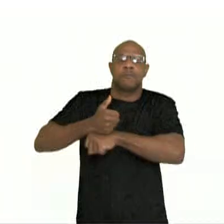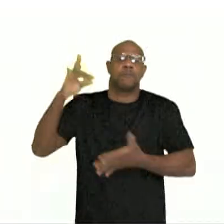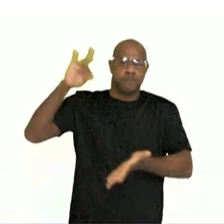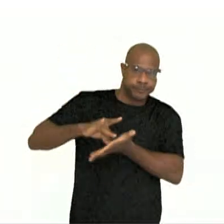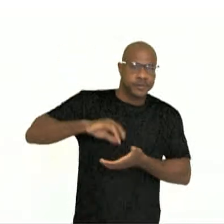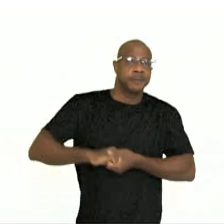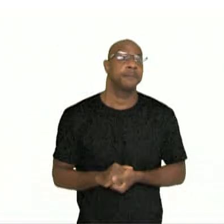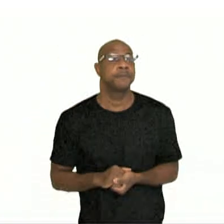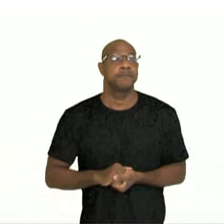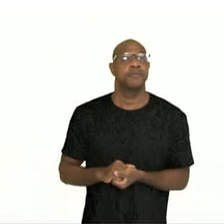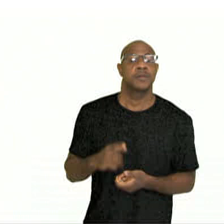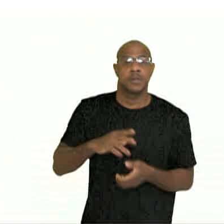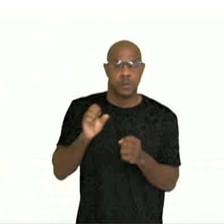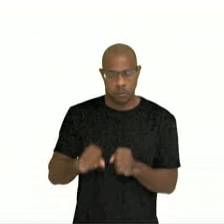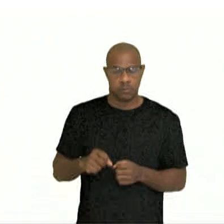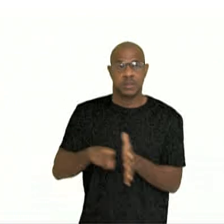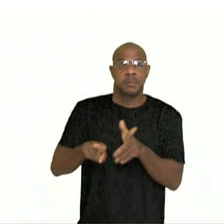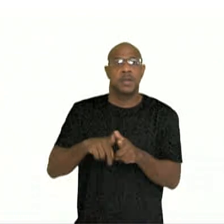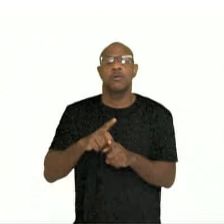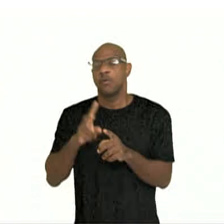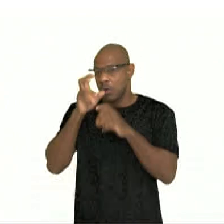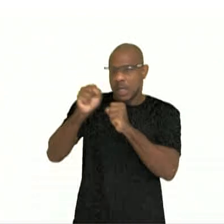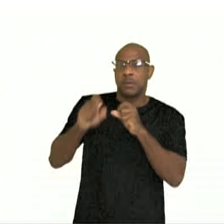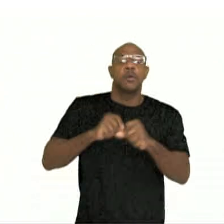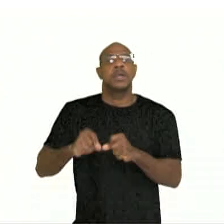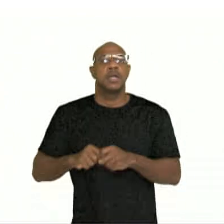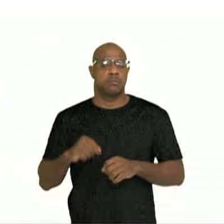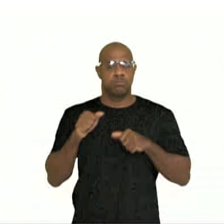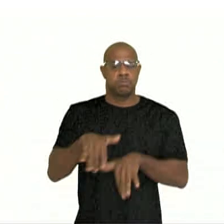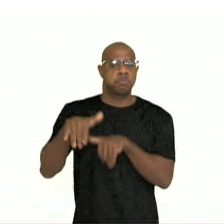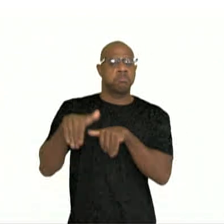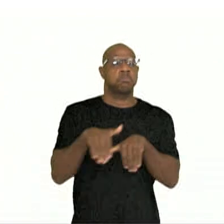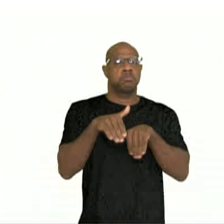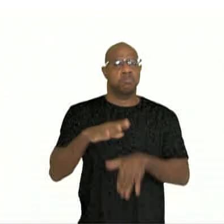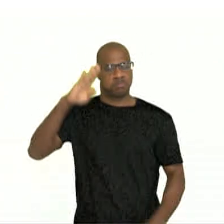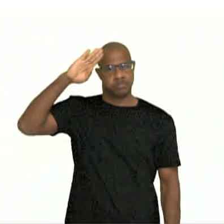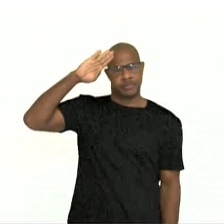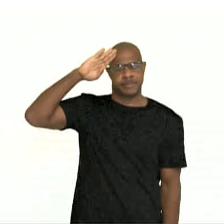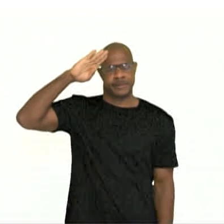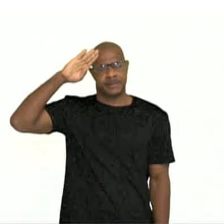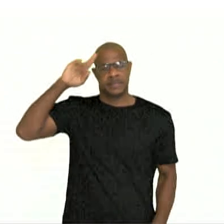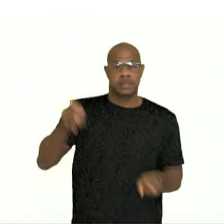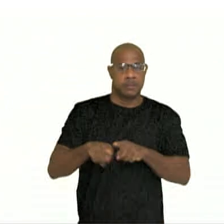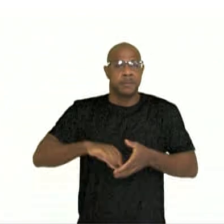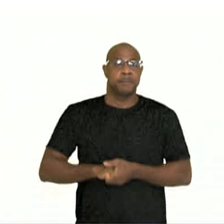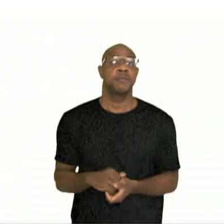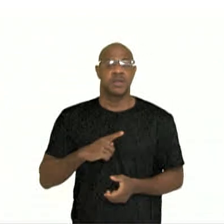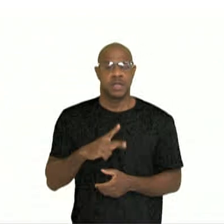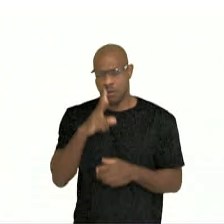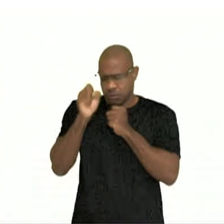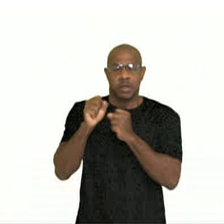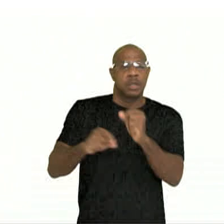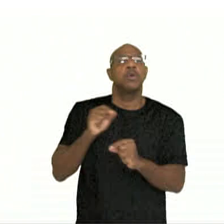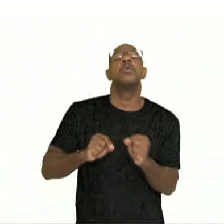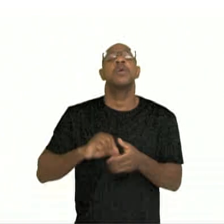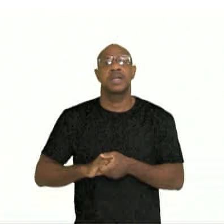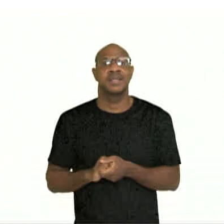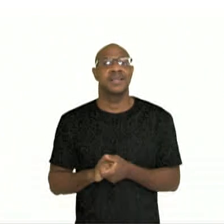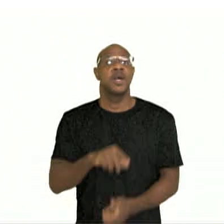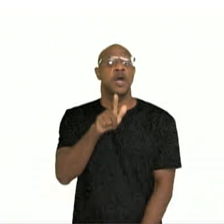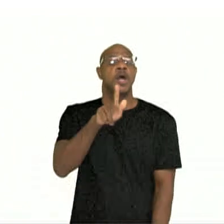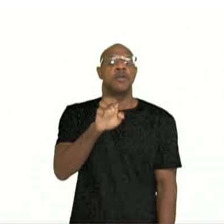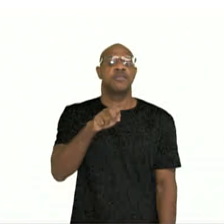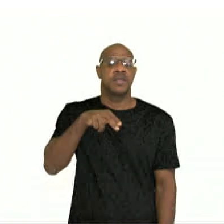Ocorre também o fortalecimento dos comandantes do exército com isso, né? E aqui vai ter um fortalecimento muito forte dos